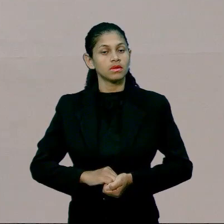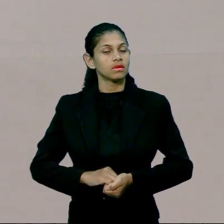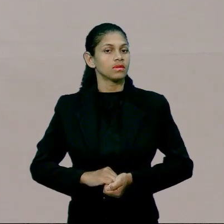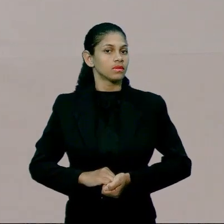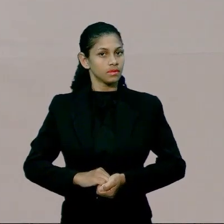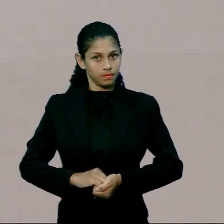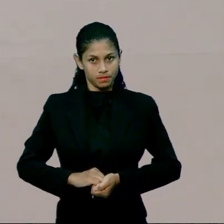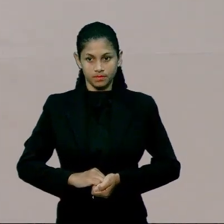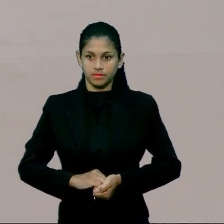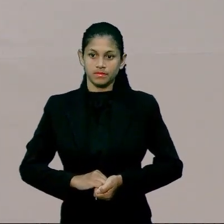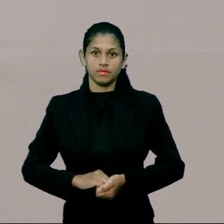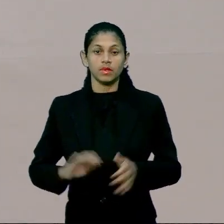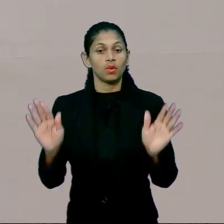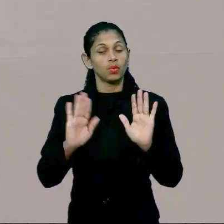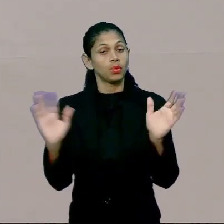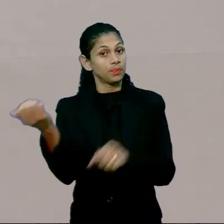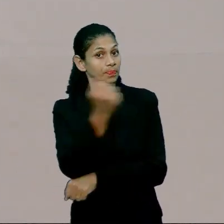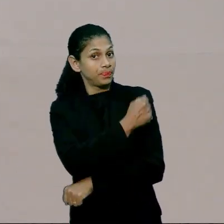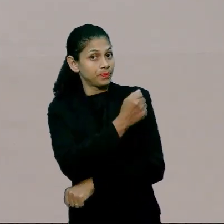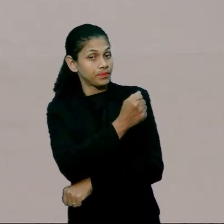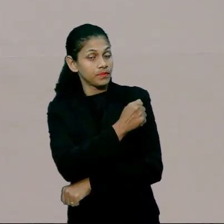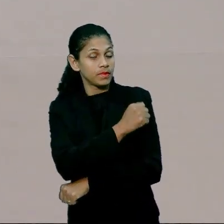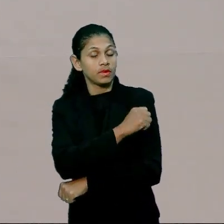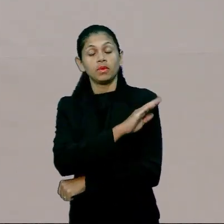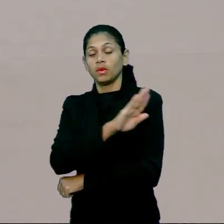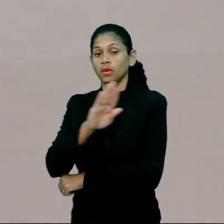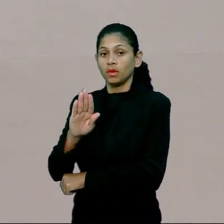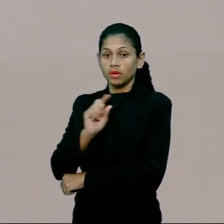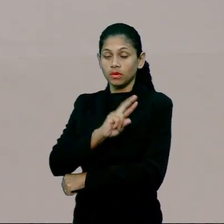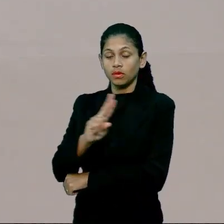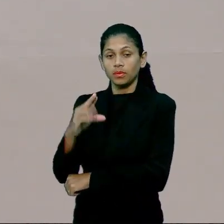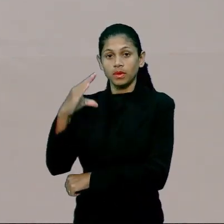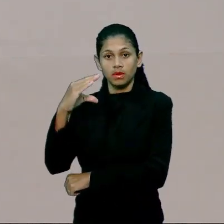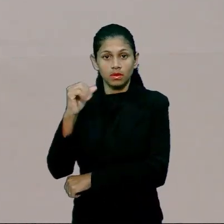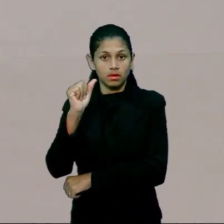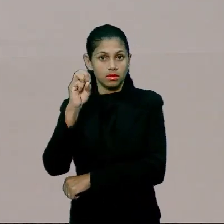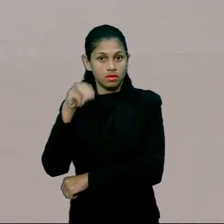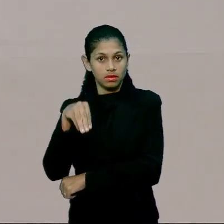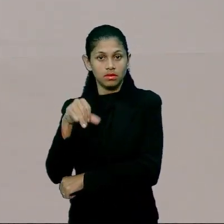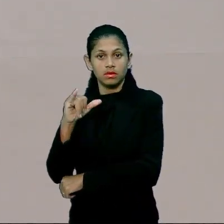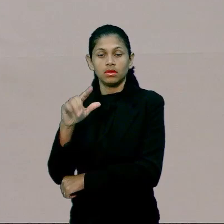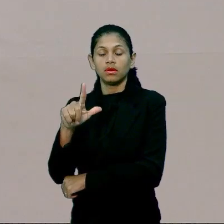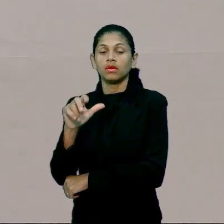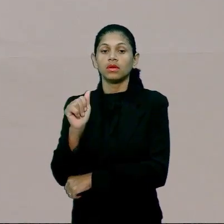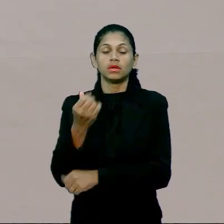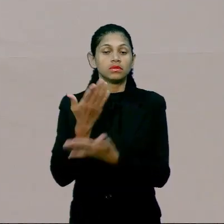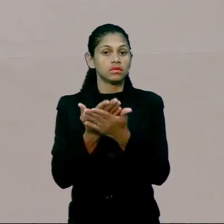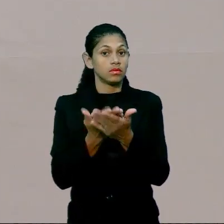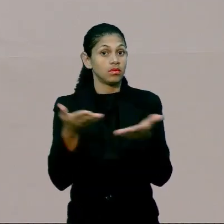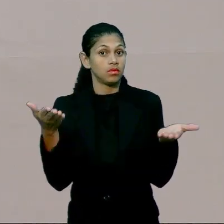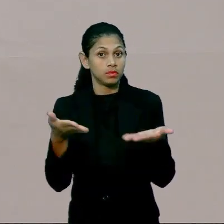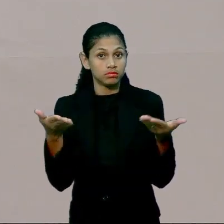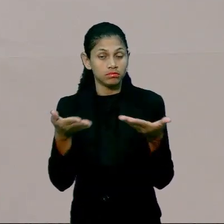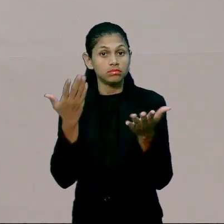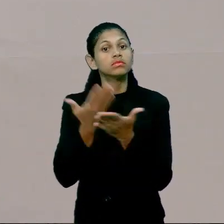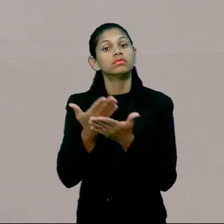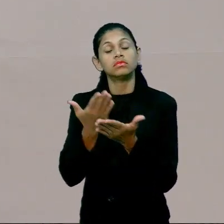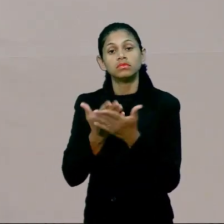Hello students, olá alunos, my name is Camila, meu nome é Camila, e na aula de hoje nós vamos estudar